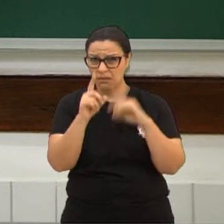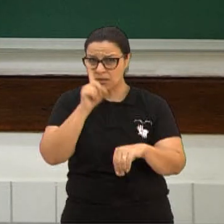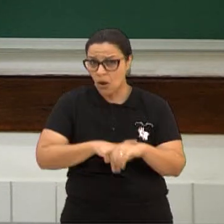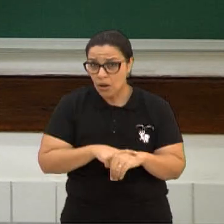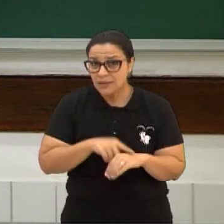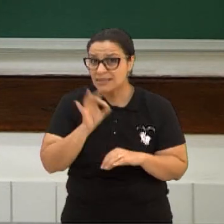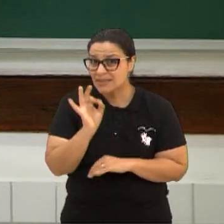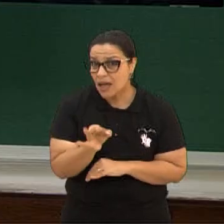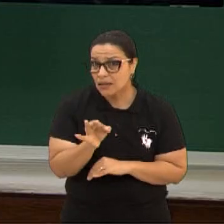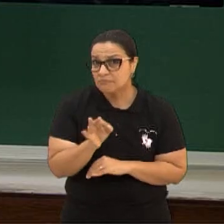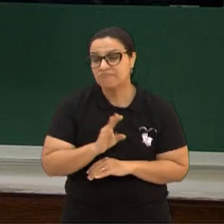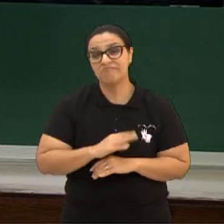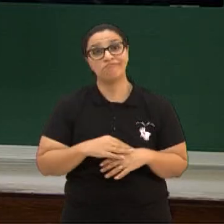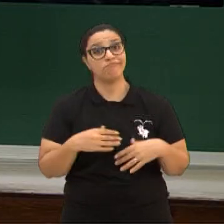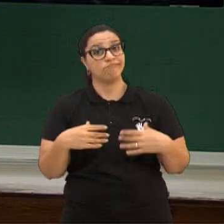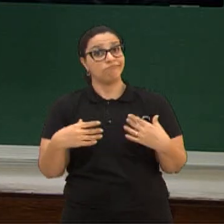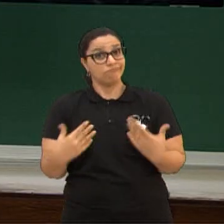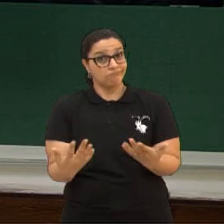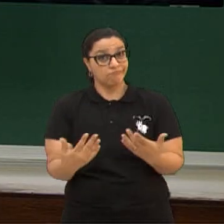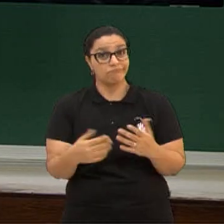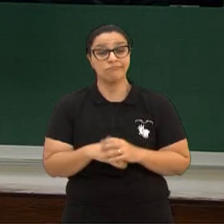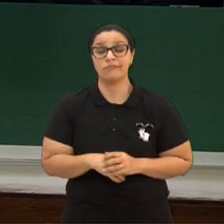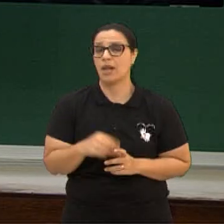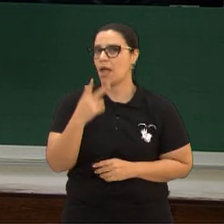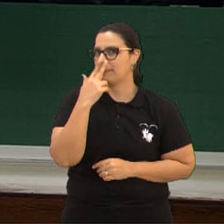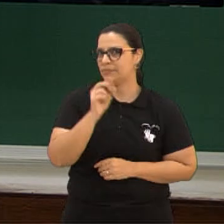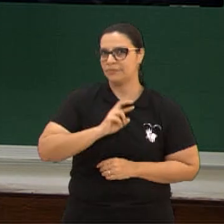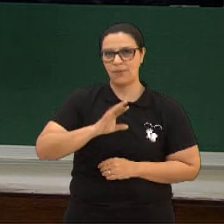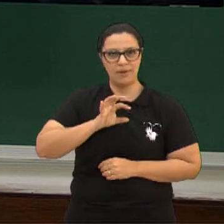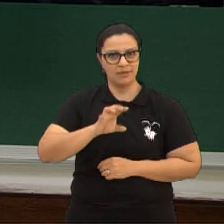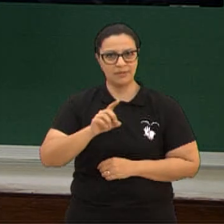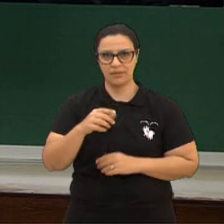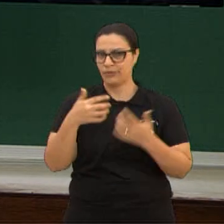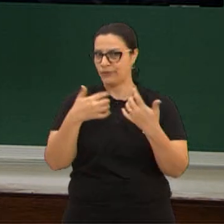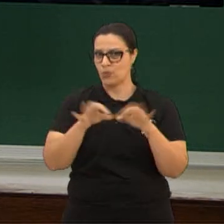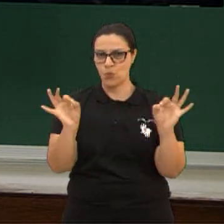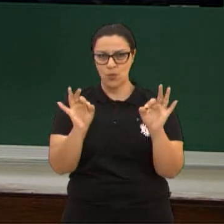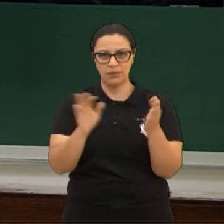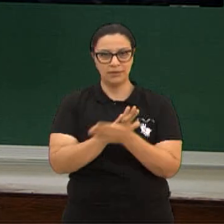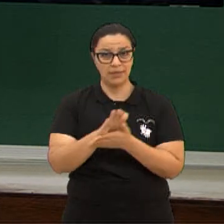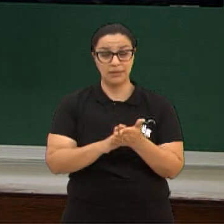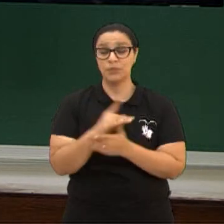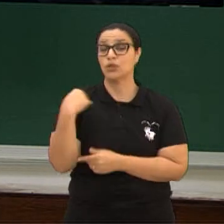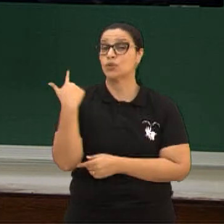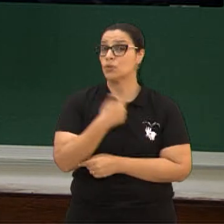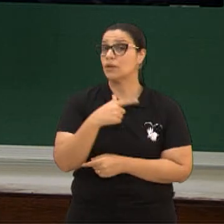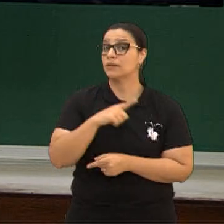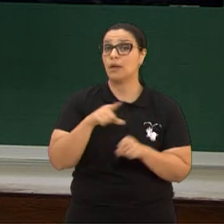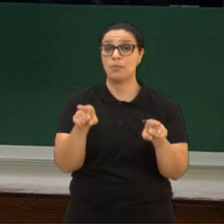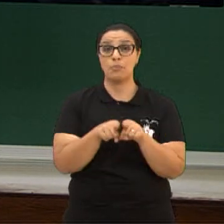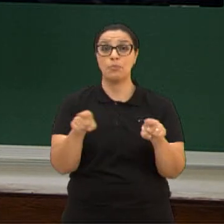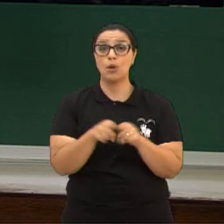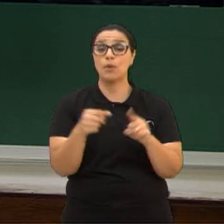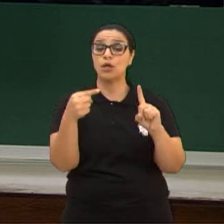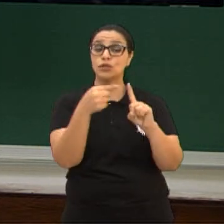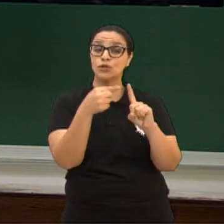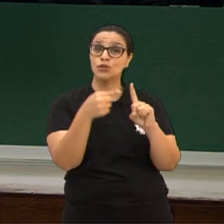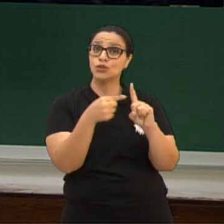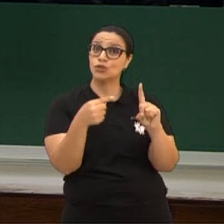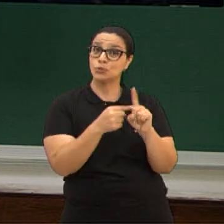cantando? Será? Olha, não é bem assim que funciona, porque nós temos